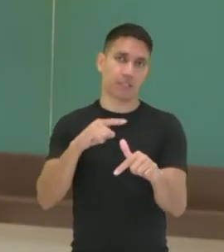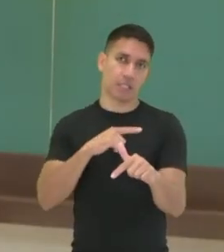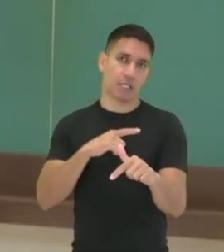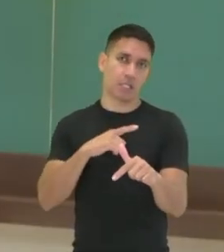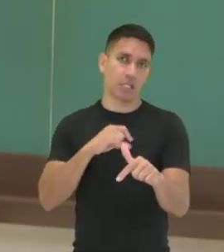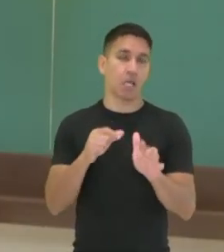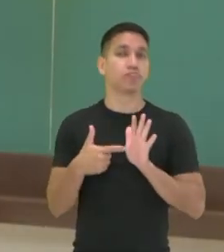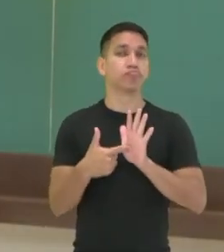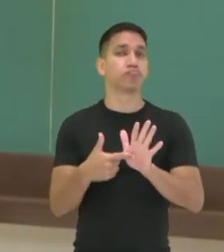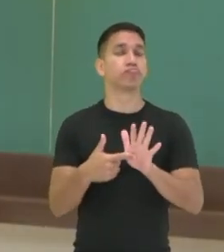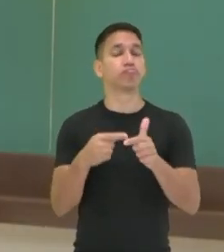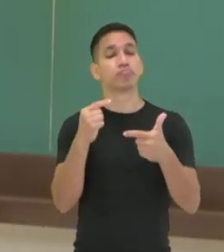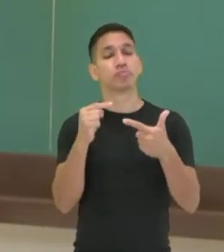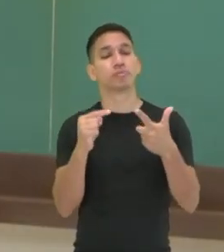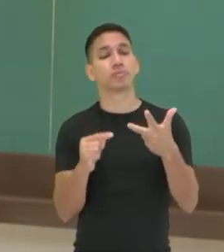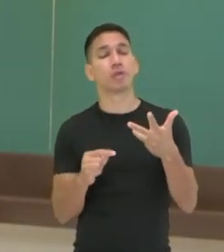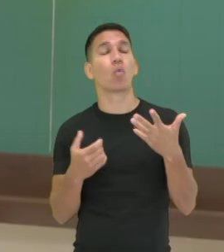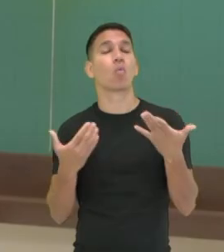se manifestar.